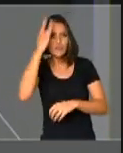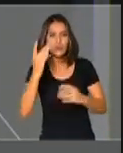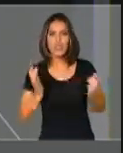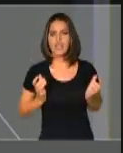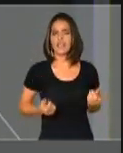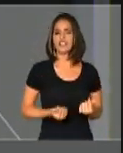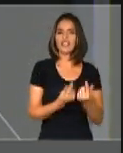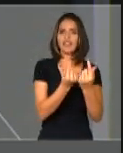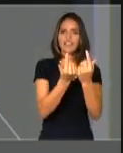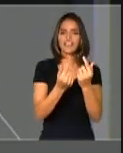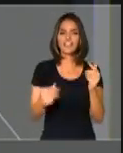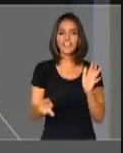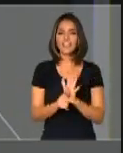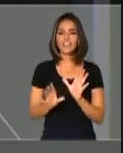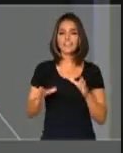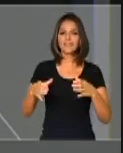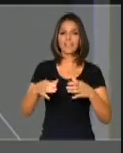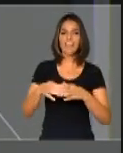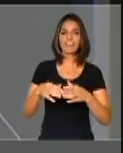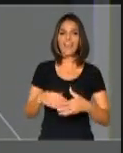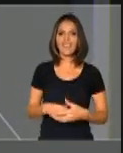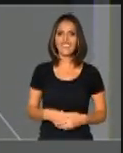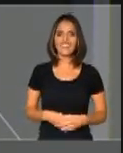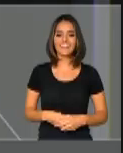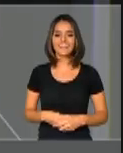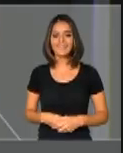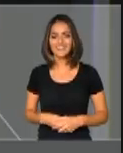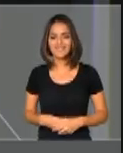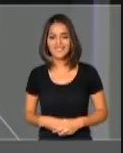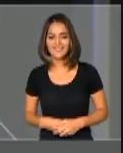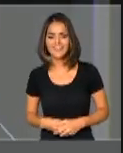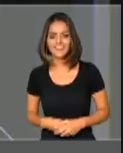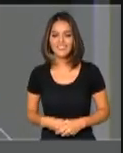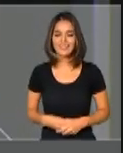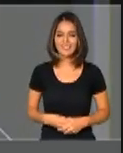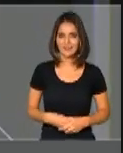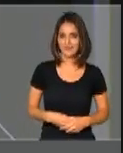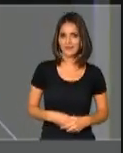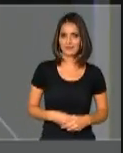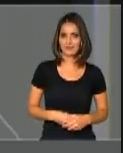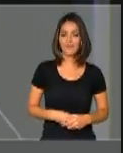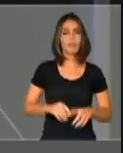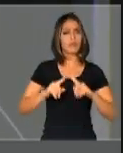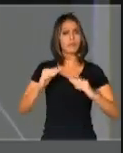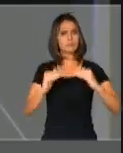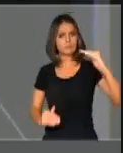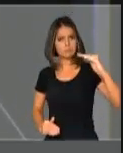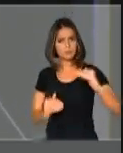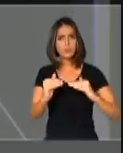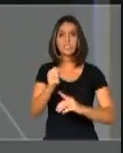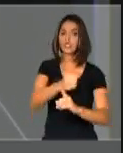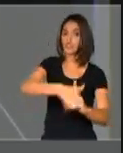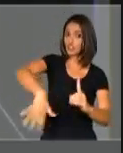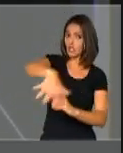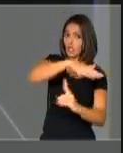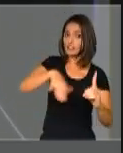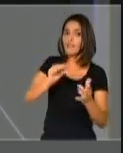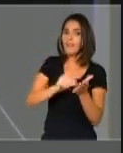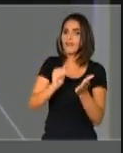mais têm. Porque tirar dos mais pobres vai gerar indiscutivelmente desigualdade